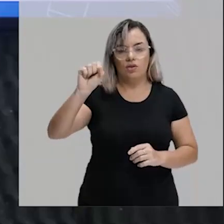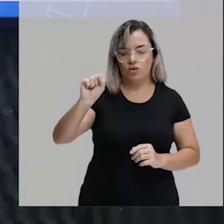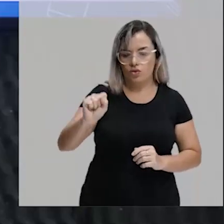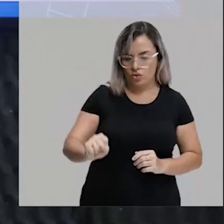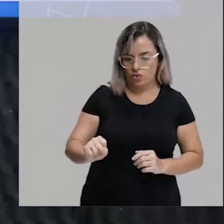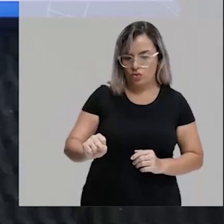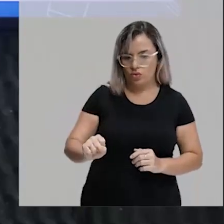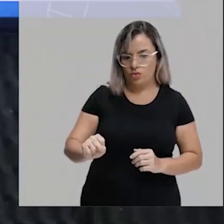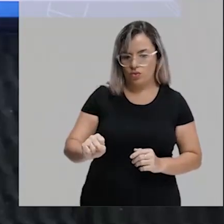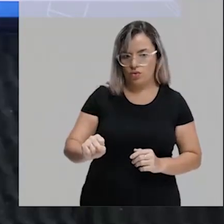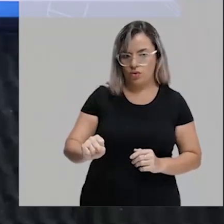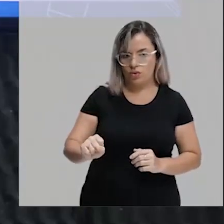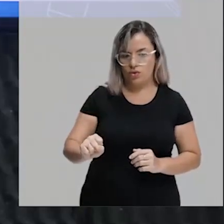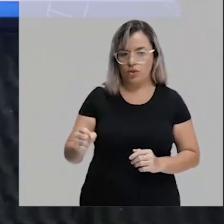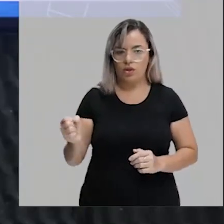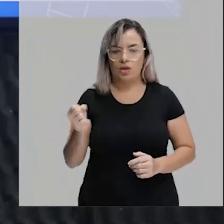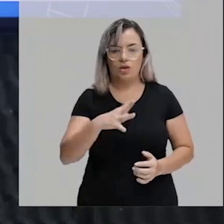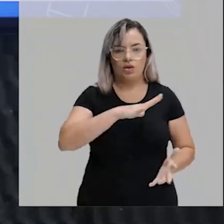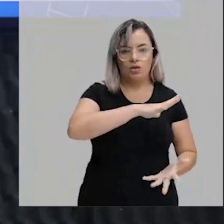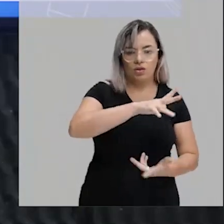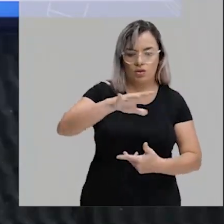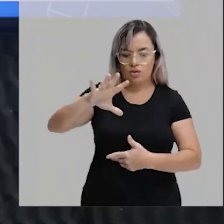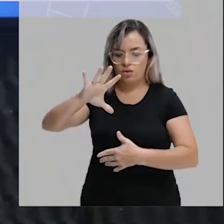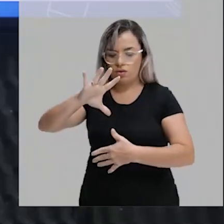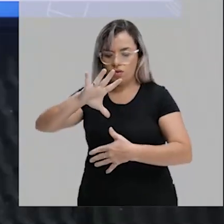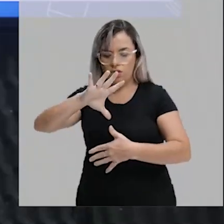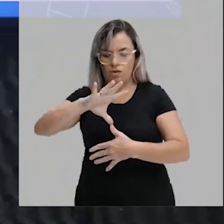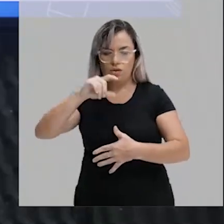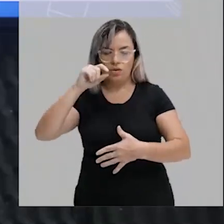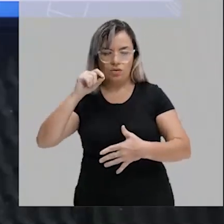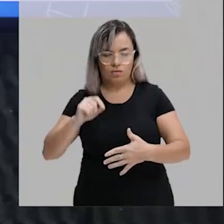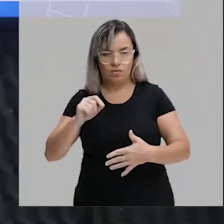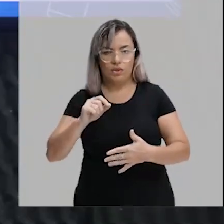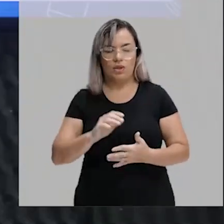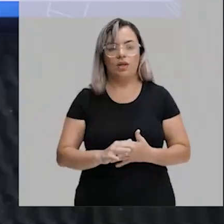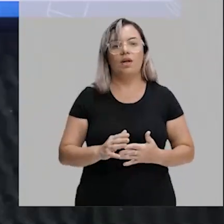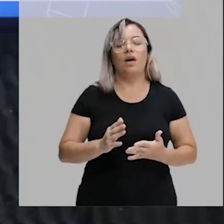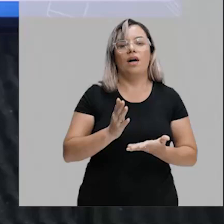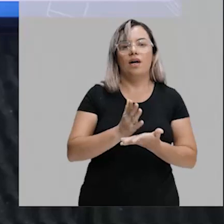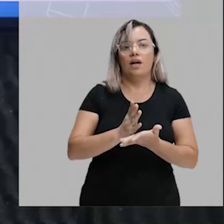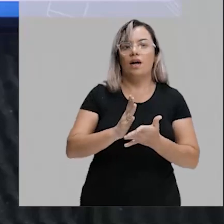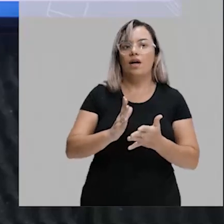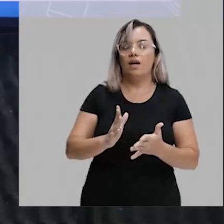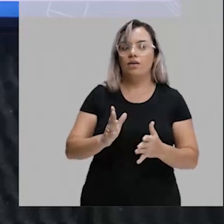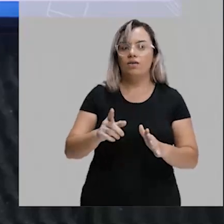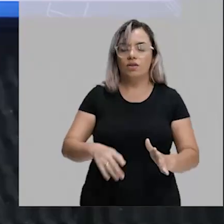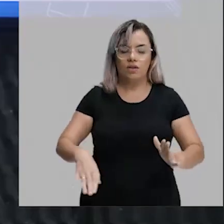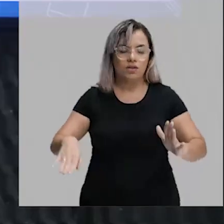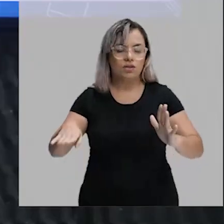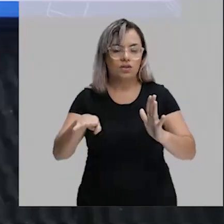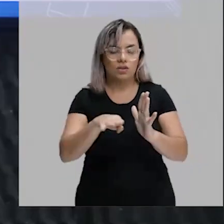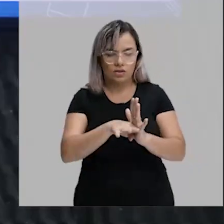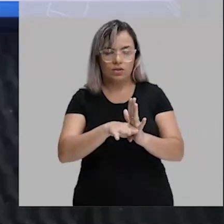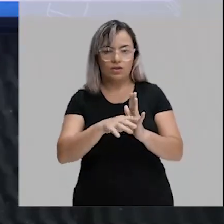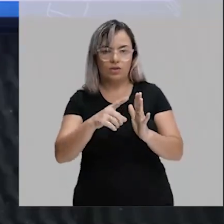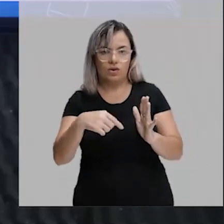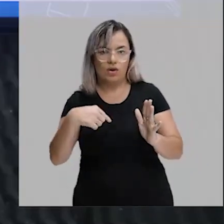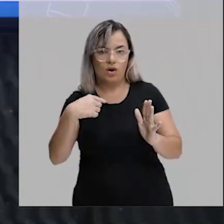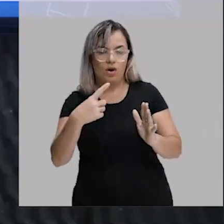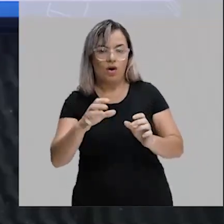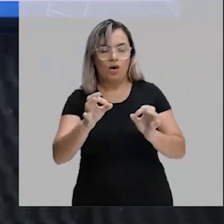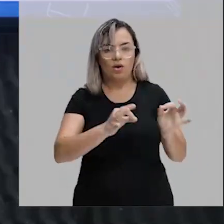seria o Brasil. Os portugueses que acabaram, juntamente com os espanhóis mais tarde, organizando o Tratado de